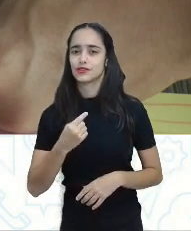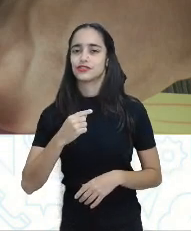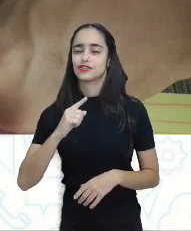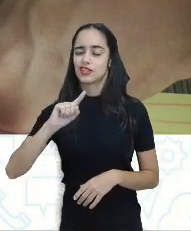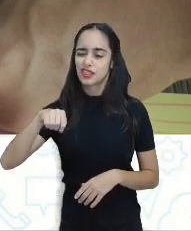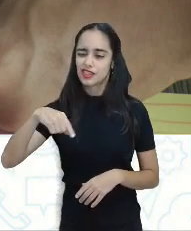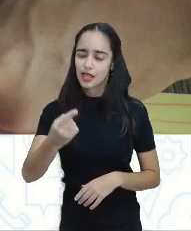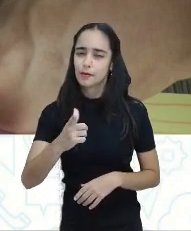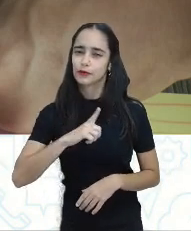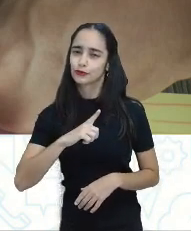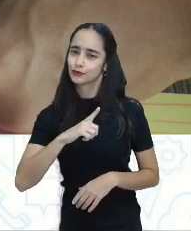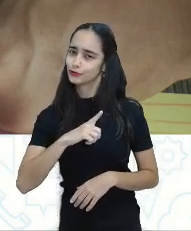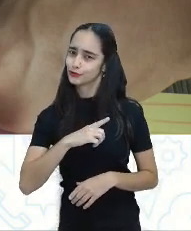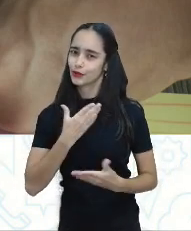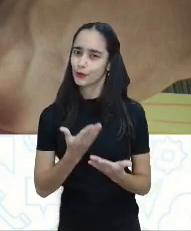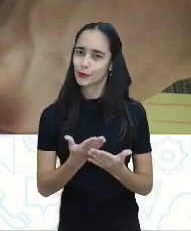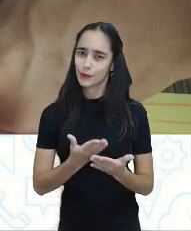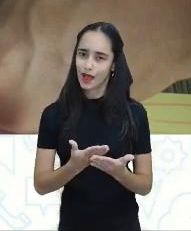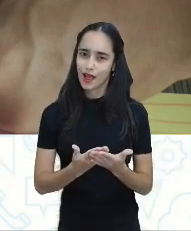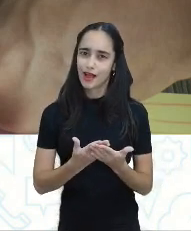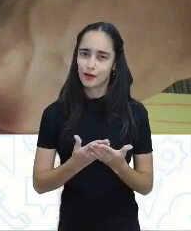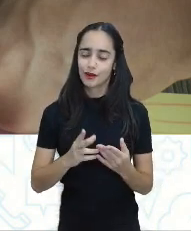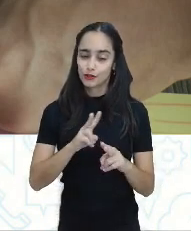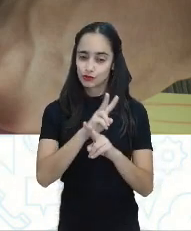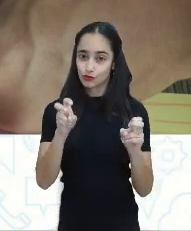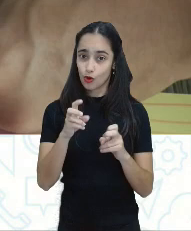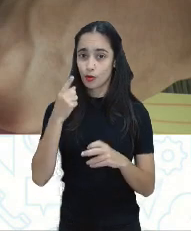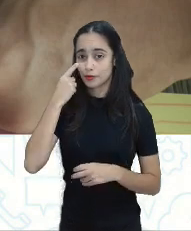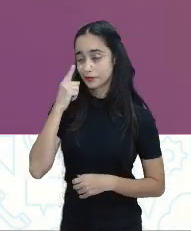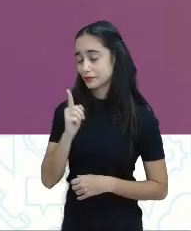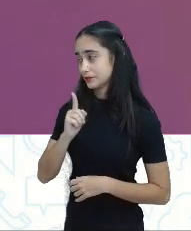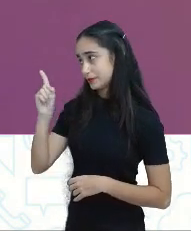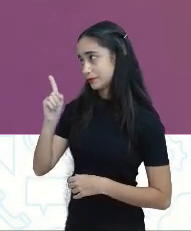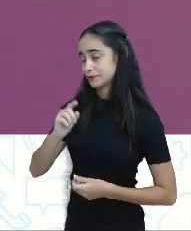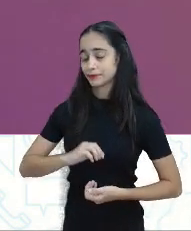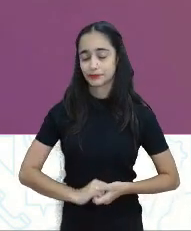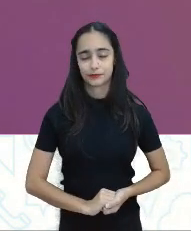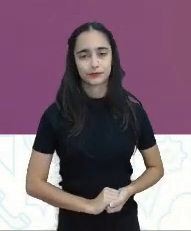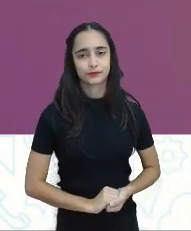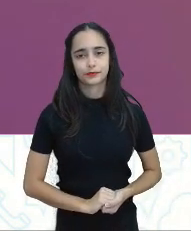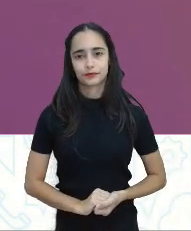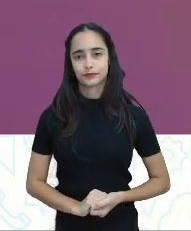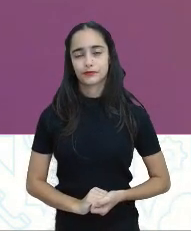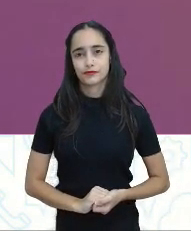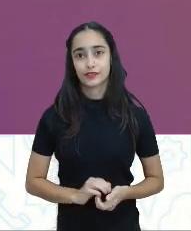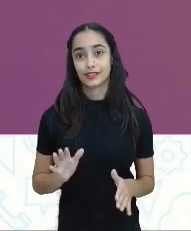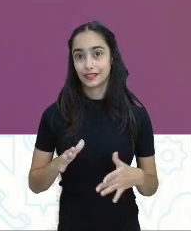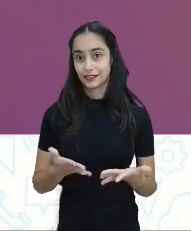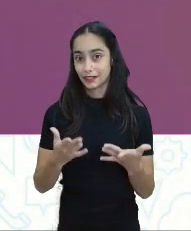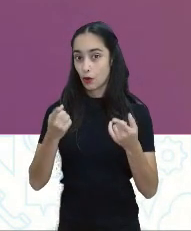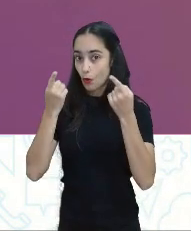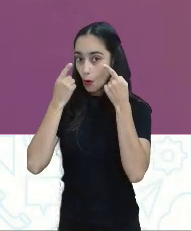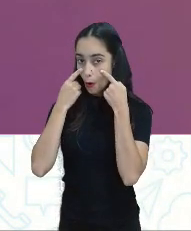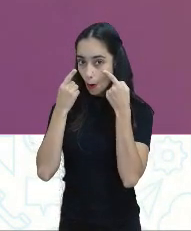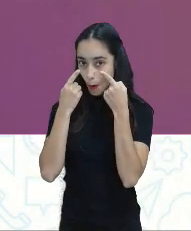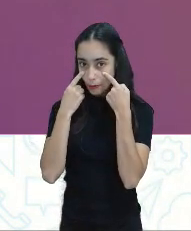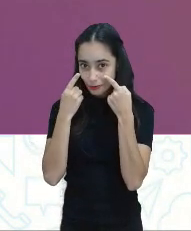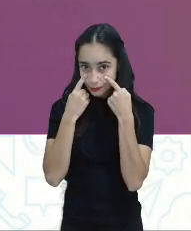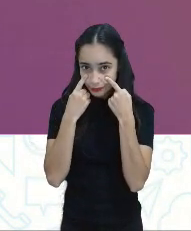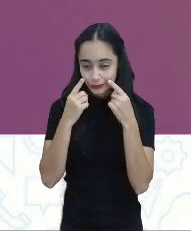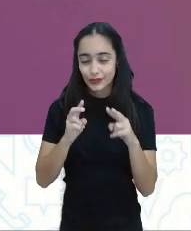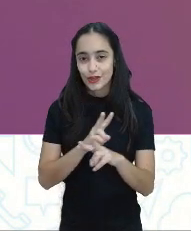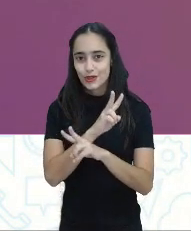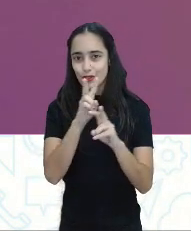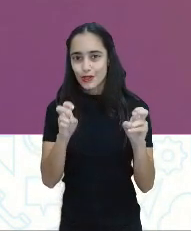em cima, né, desse plano diretor, certo? Mas o funcionamento dele é esse. Então, se liga, né? Questões aí